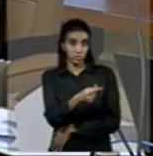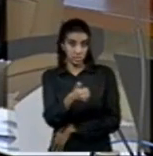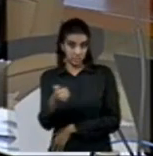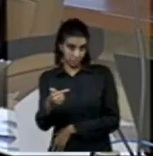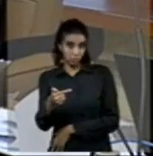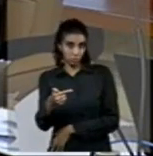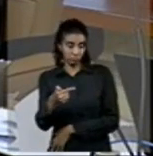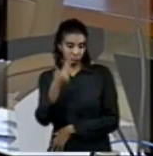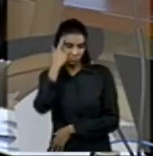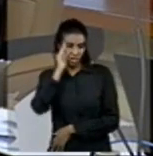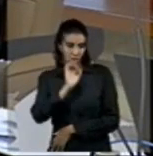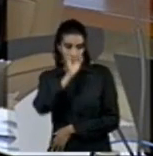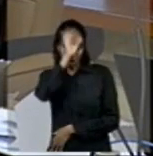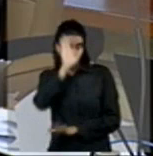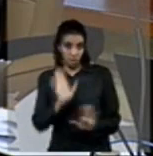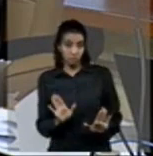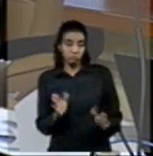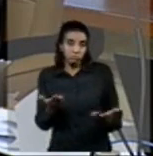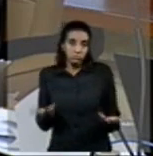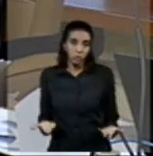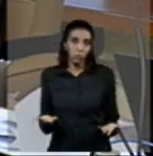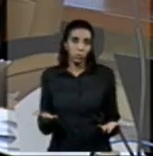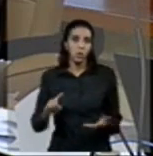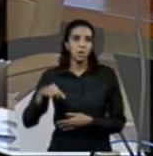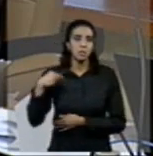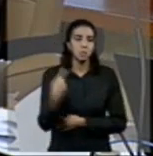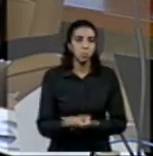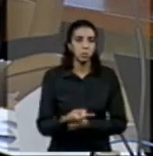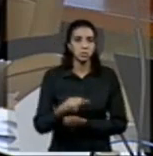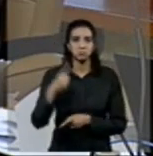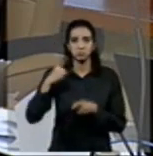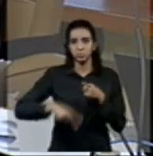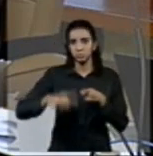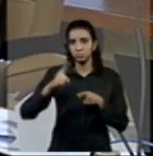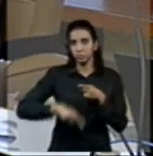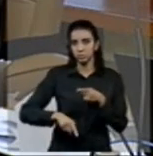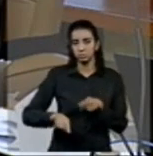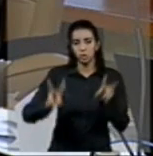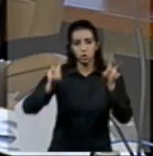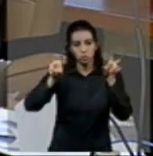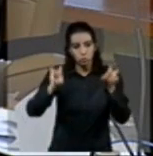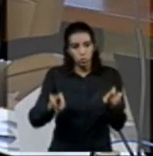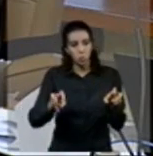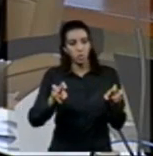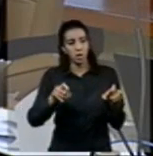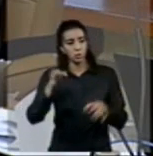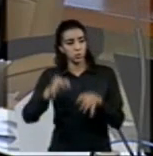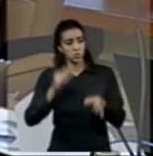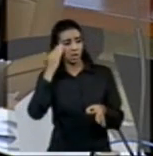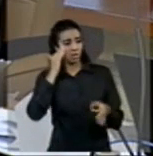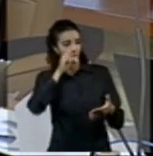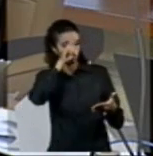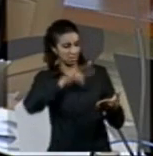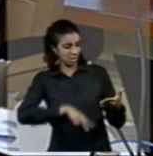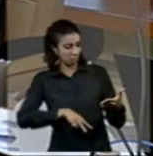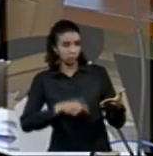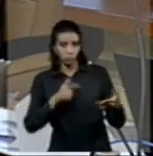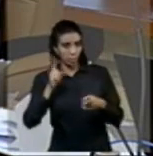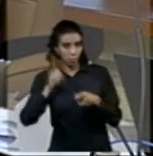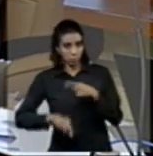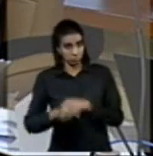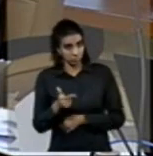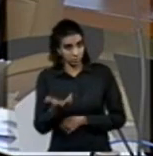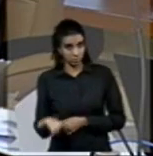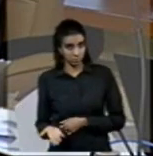2017, inexistiu também qualquer vedação à atividade interpretativa da justiça especializada